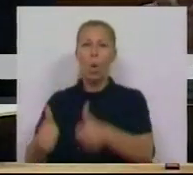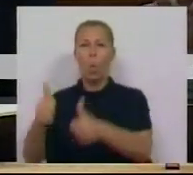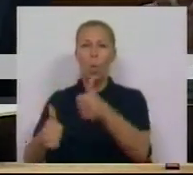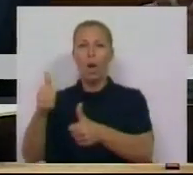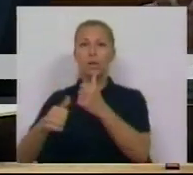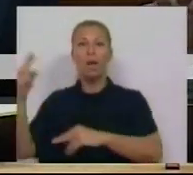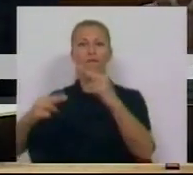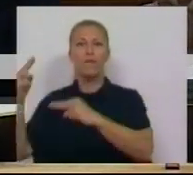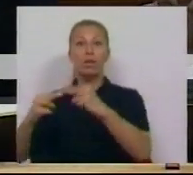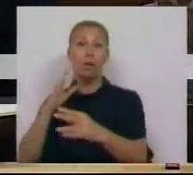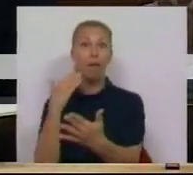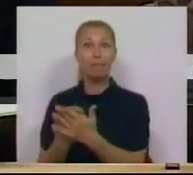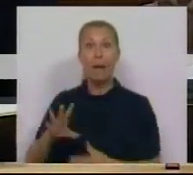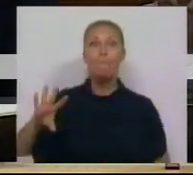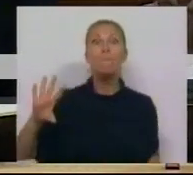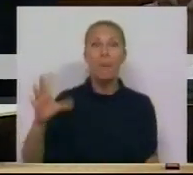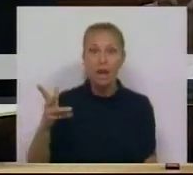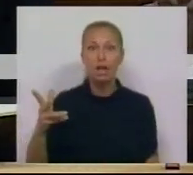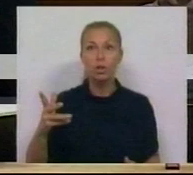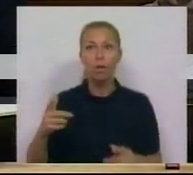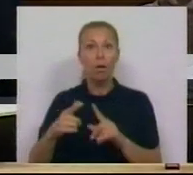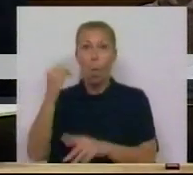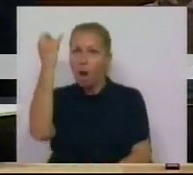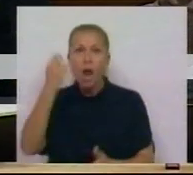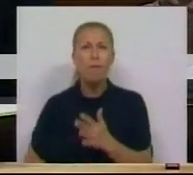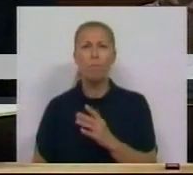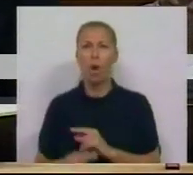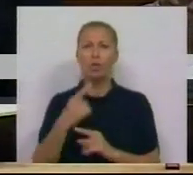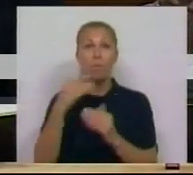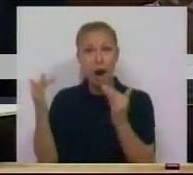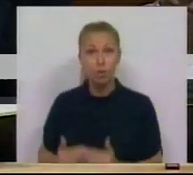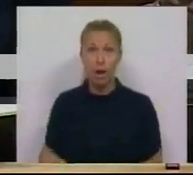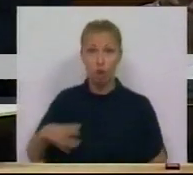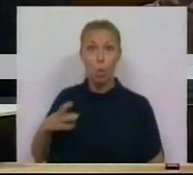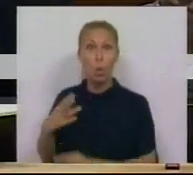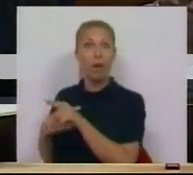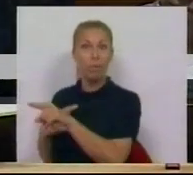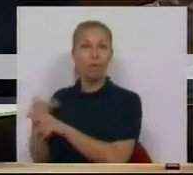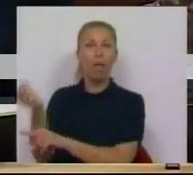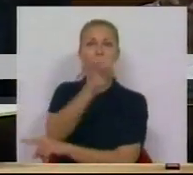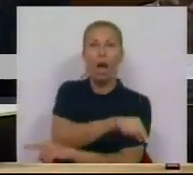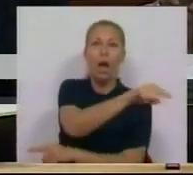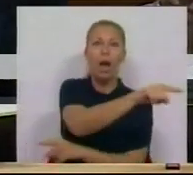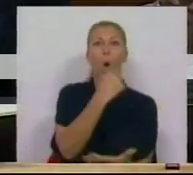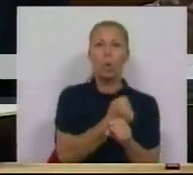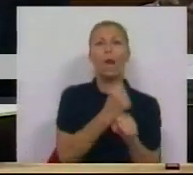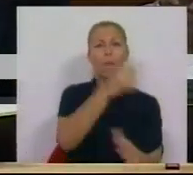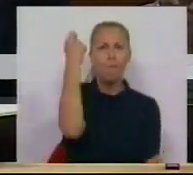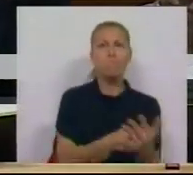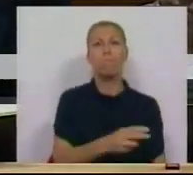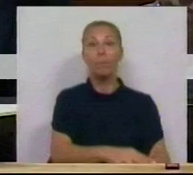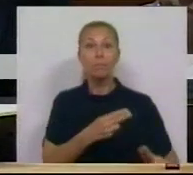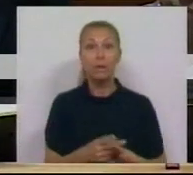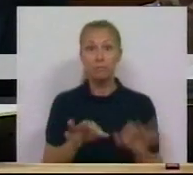fiscal que faz com que cada país corra para o fundo com impostos cada vez mais baixos sobre o capital, que depois recaem sobre o trabalho, como agora bem se vê com este